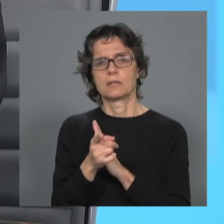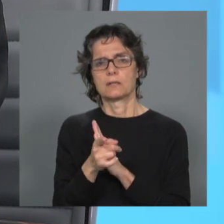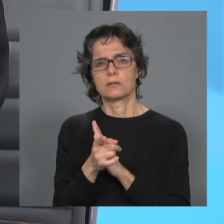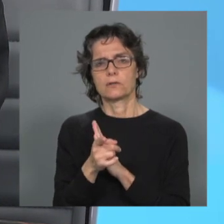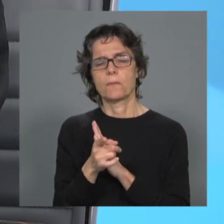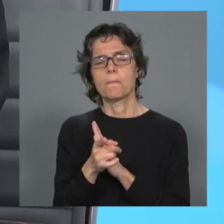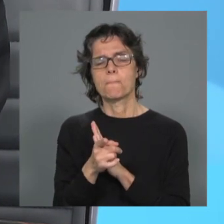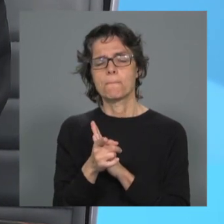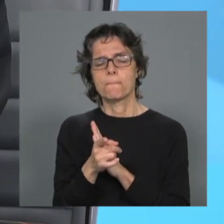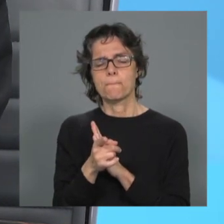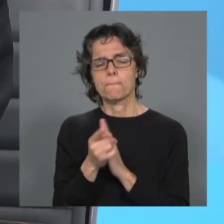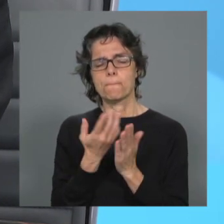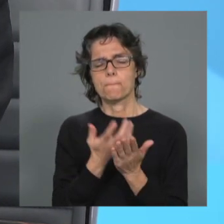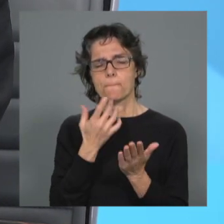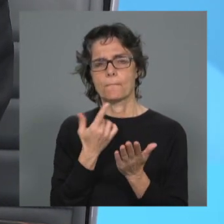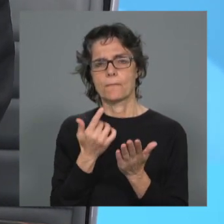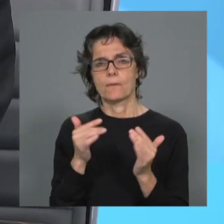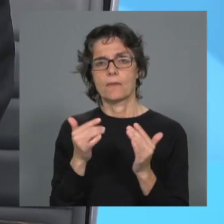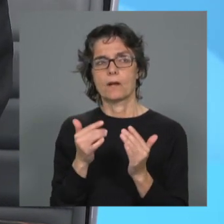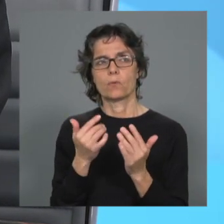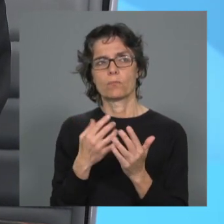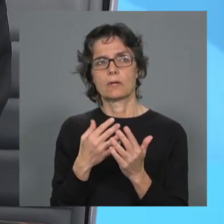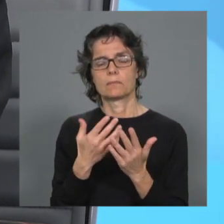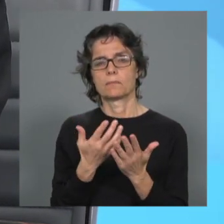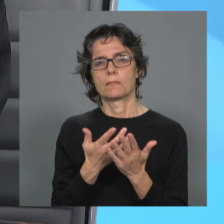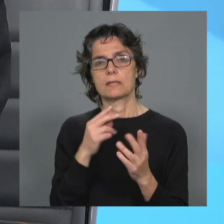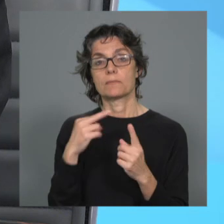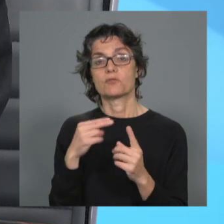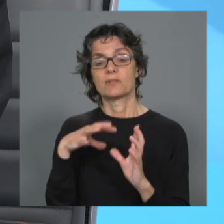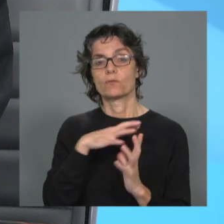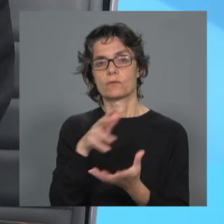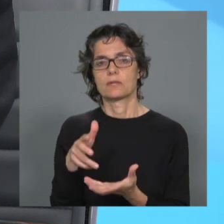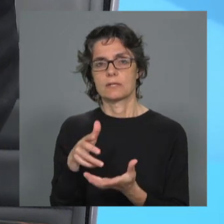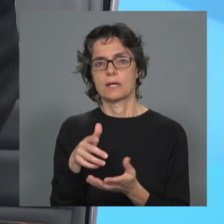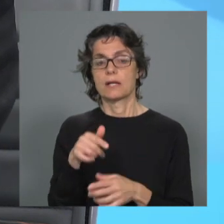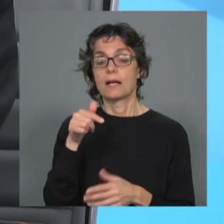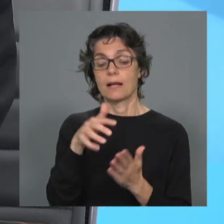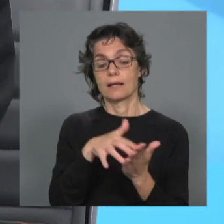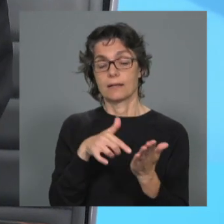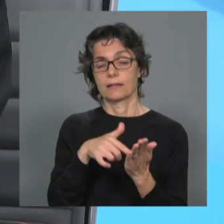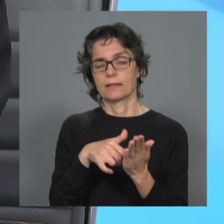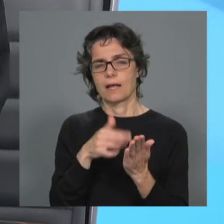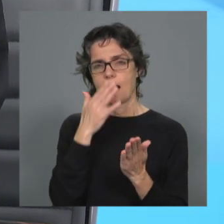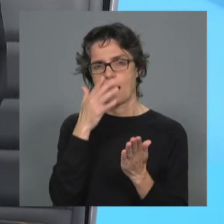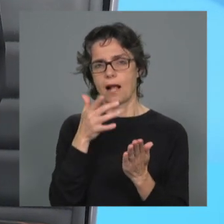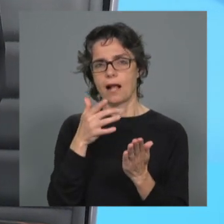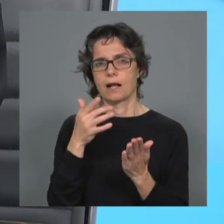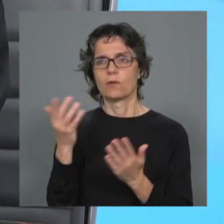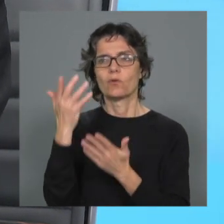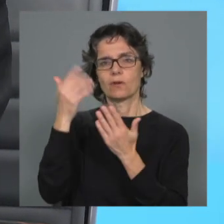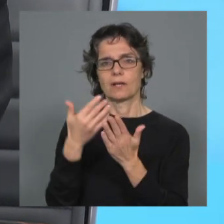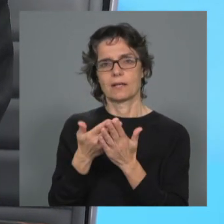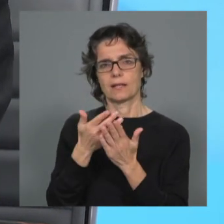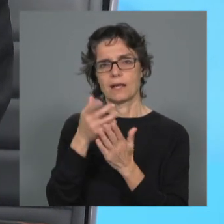esta universalidade. Mas, acima de tudo, aqui é tomado como uma espécie de glorificação do pastor.